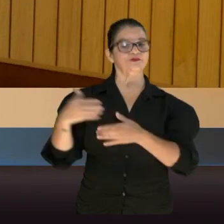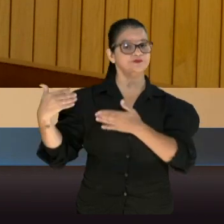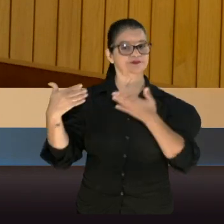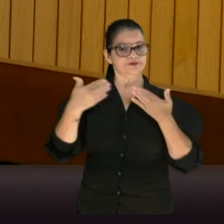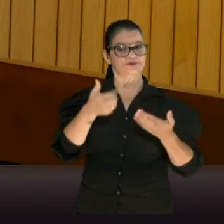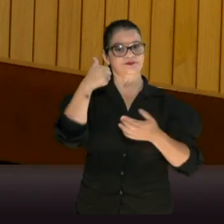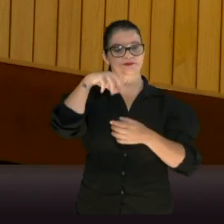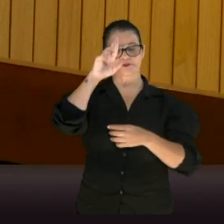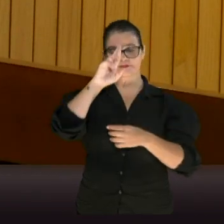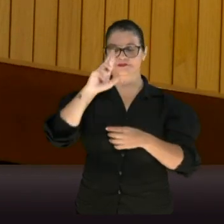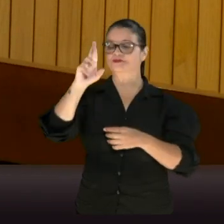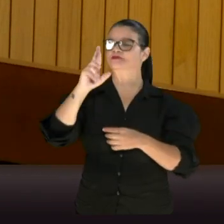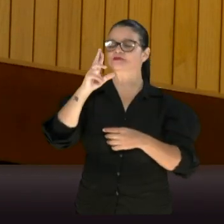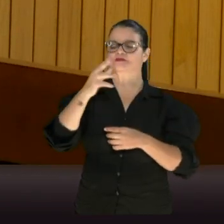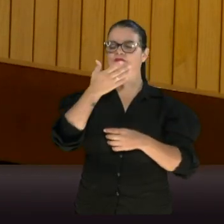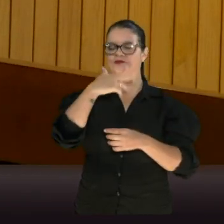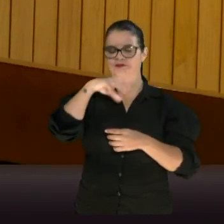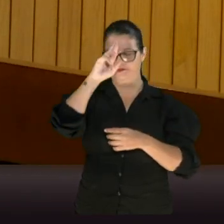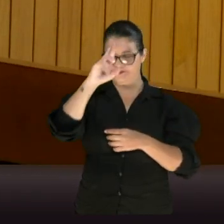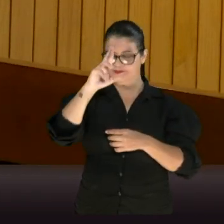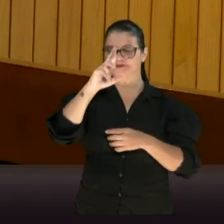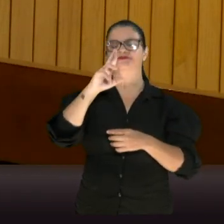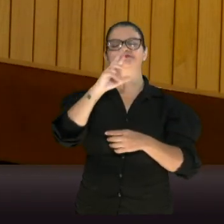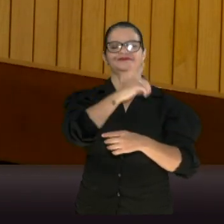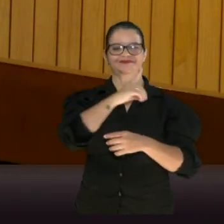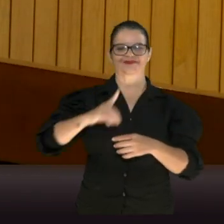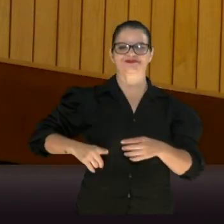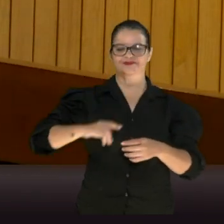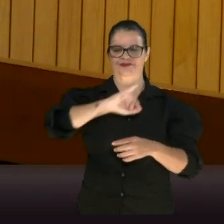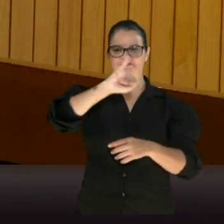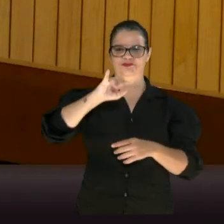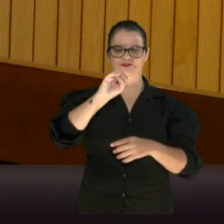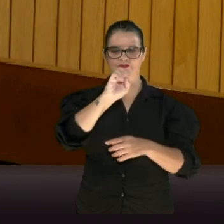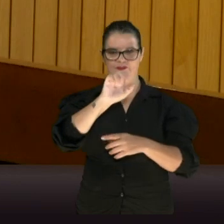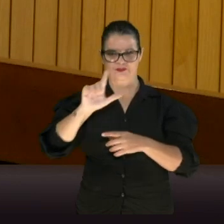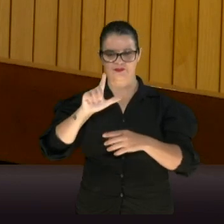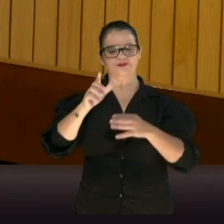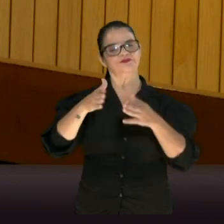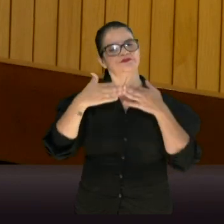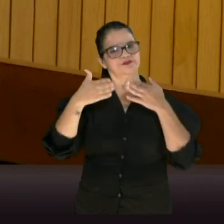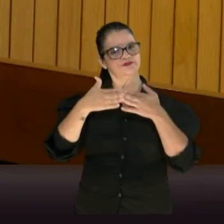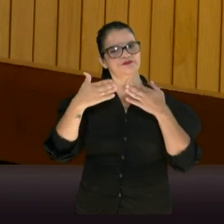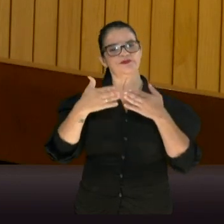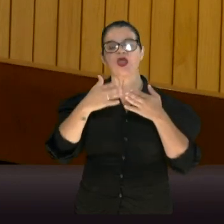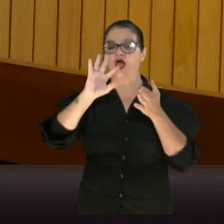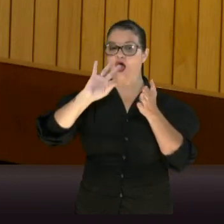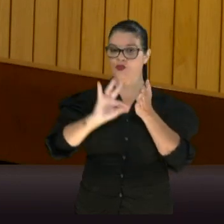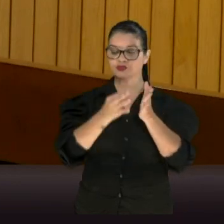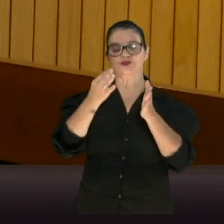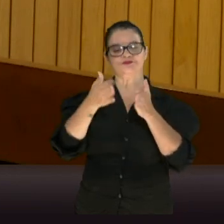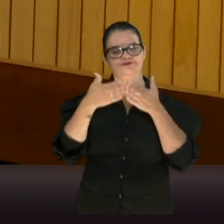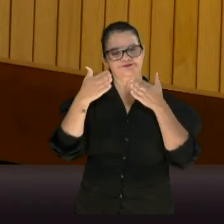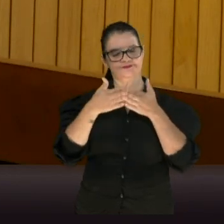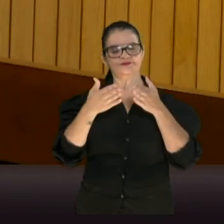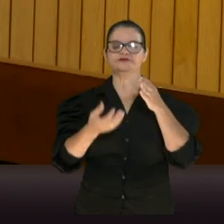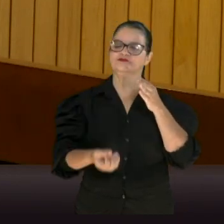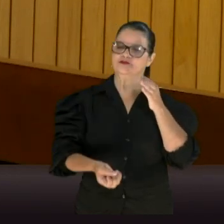Convidamos o excelentíssimo senhor deputado Joel da Harpa, autor do requerimento que deu origem a esta homenagem.